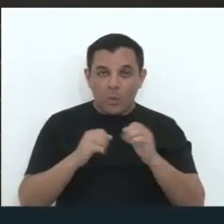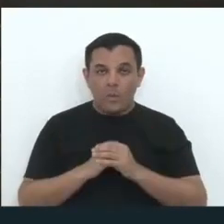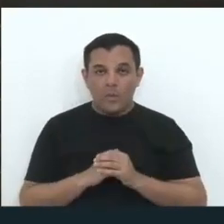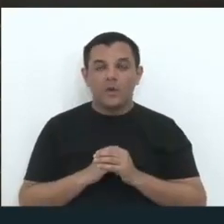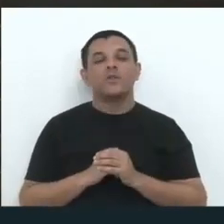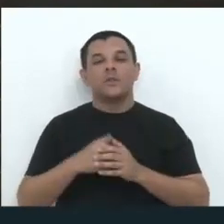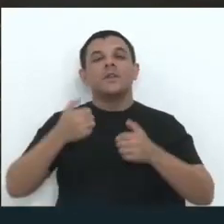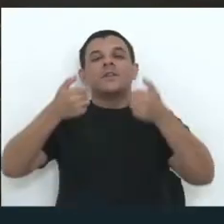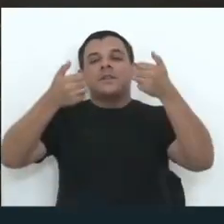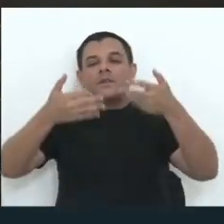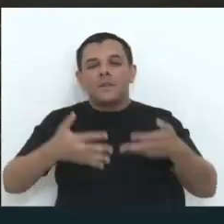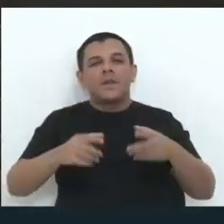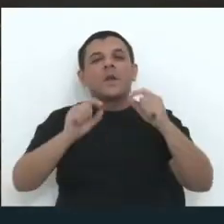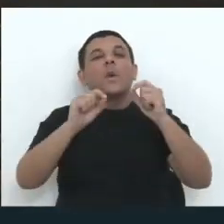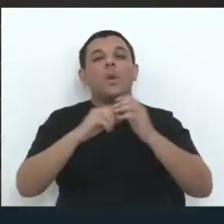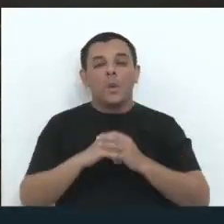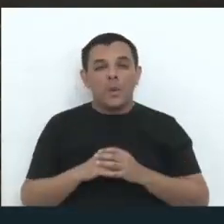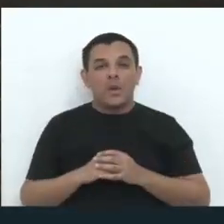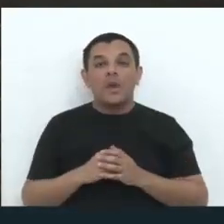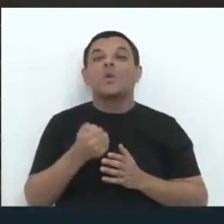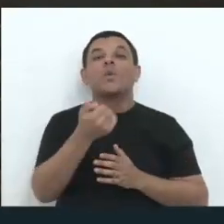seguinte: